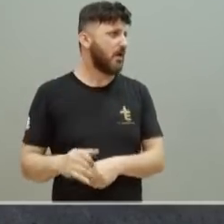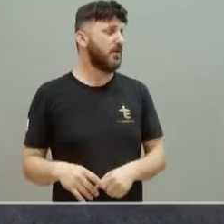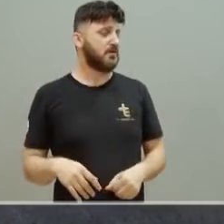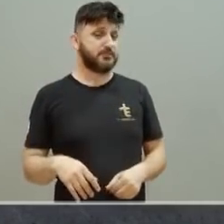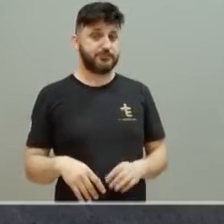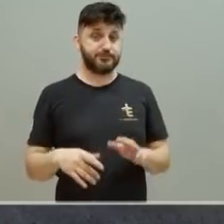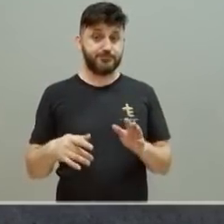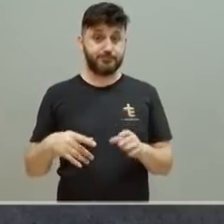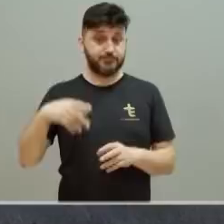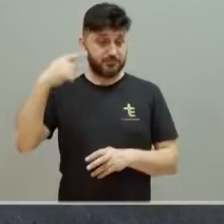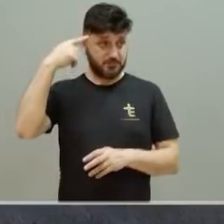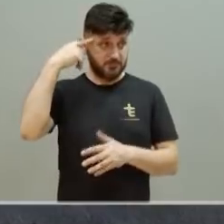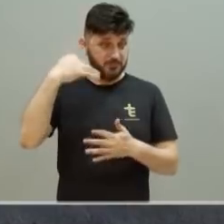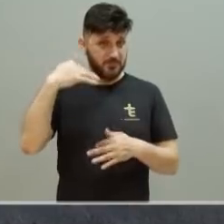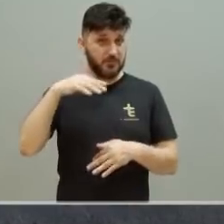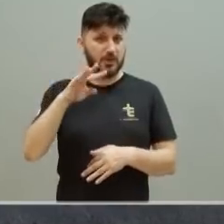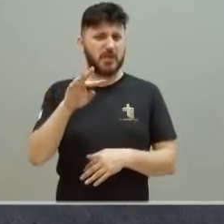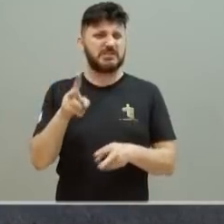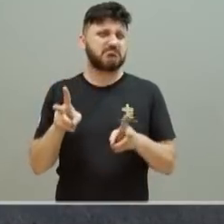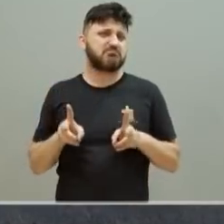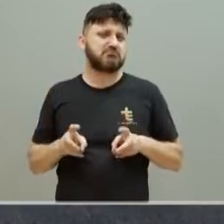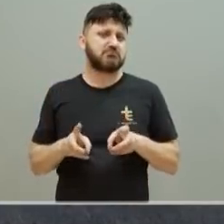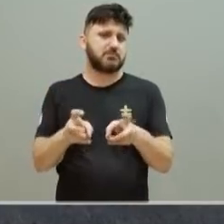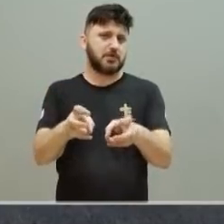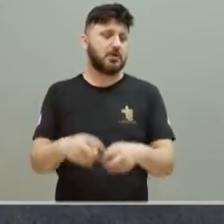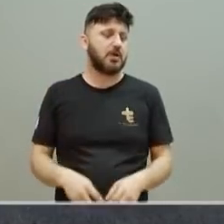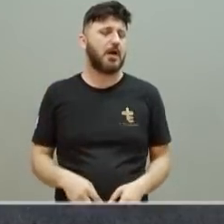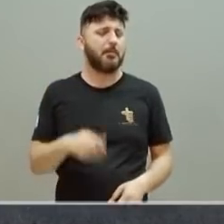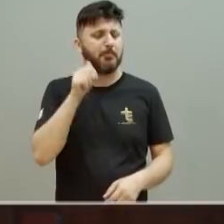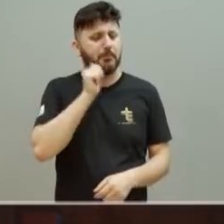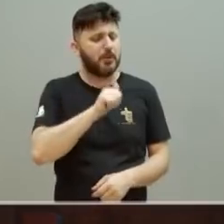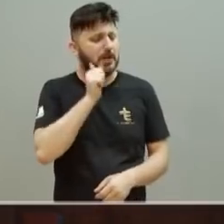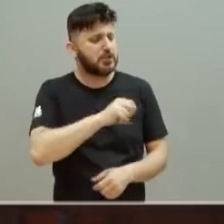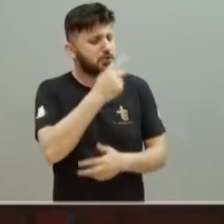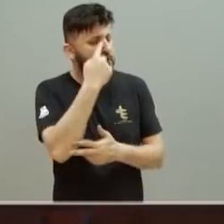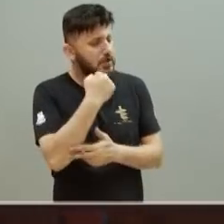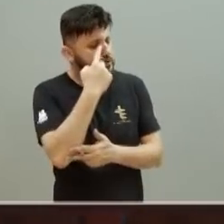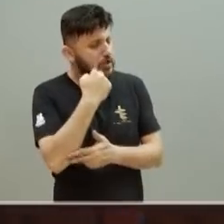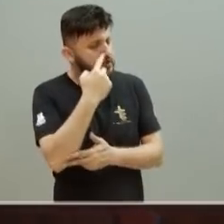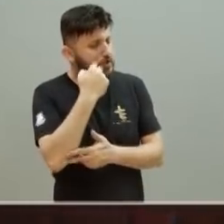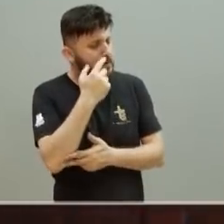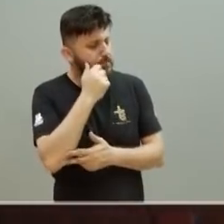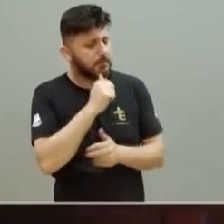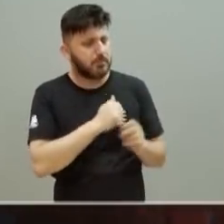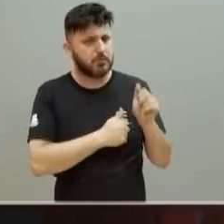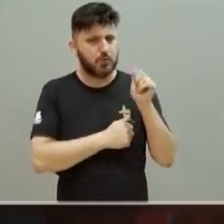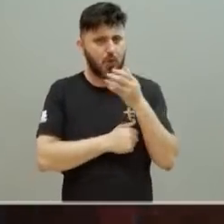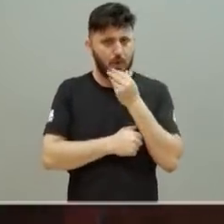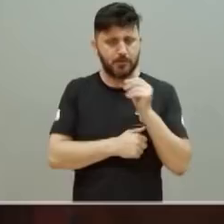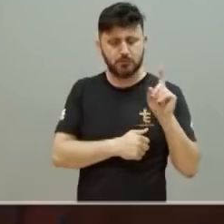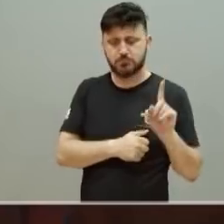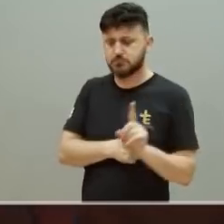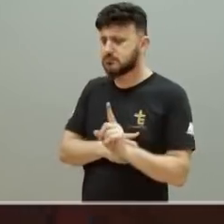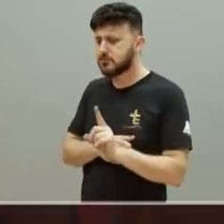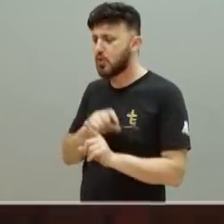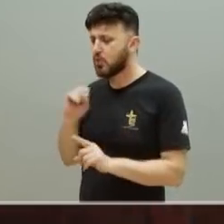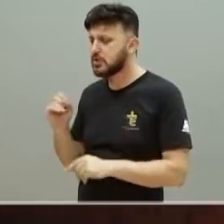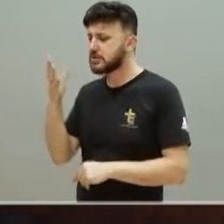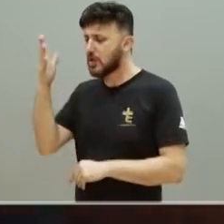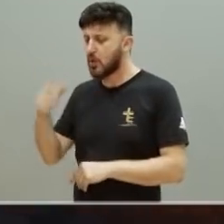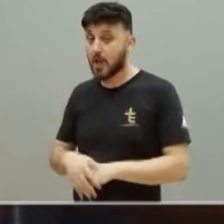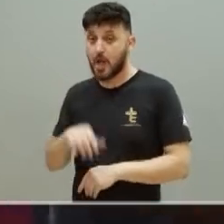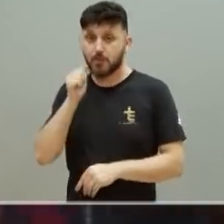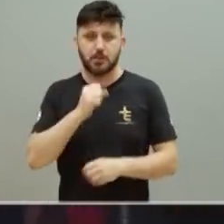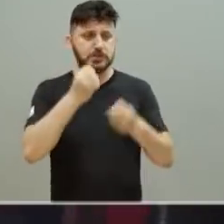Jesus exposto naquele ostensório, ela chorando, um dos irmãos se levanta, vai até ela e pergunta: o que foi, minha irmã? Ela conta a história,